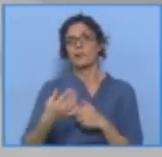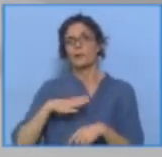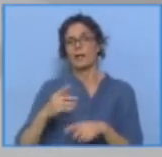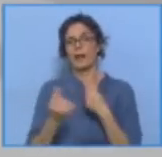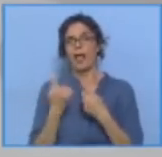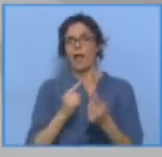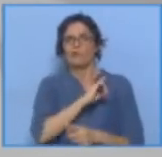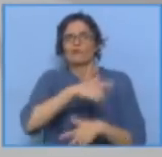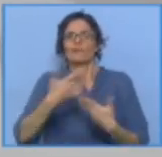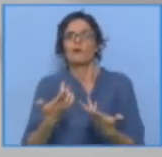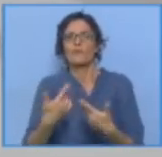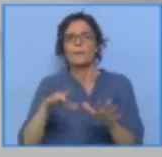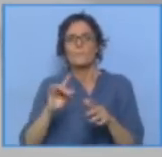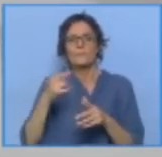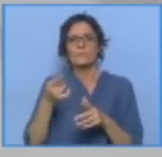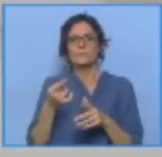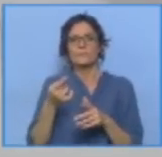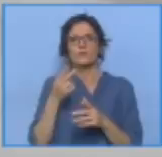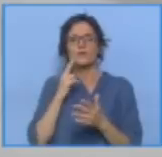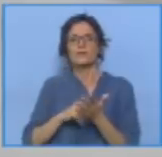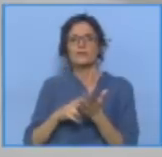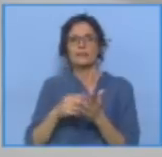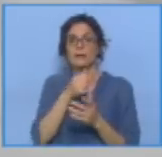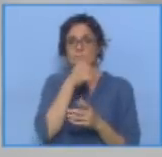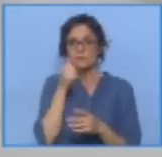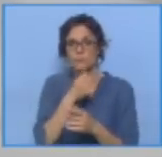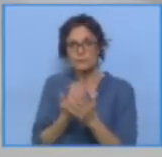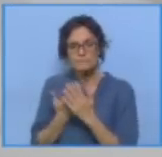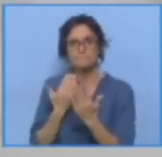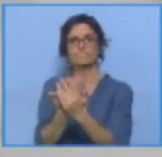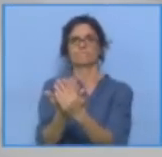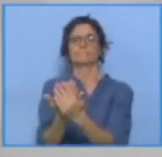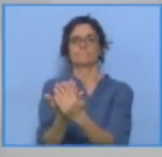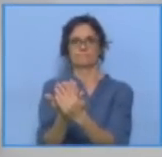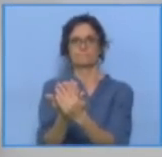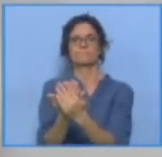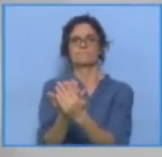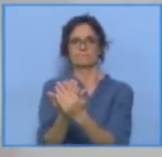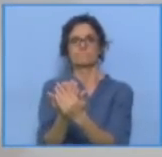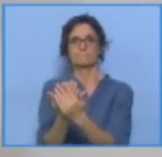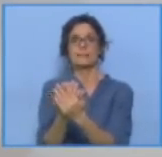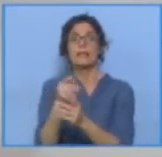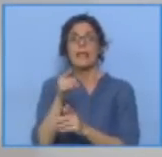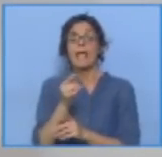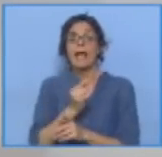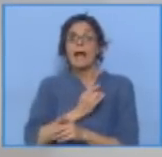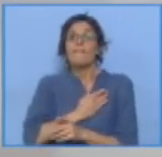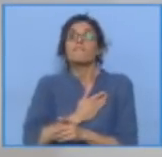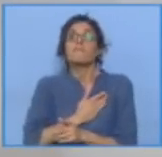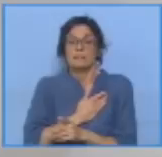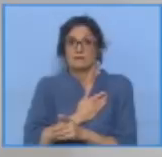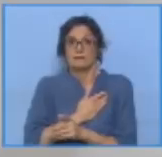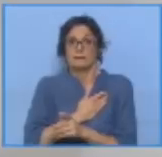nós normalmente vamos à fé como uma resposta e talvez a fé seja a pergunta, seja a